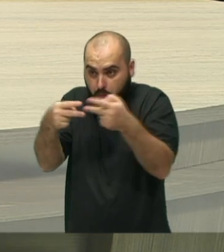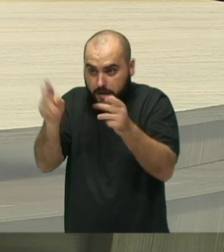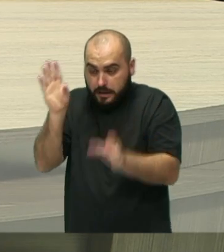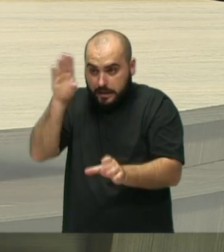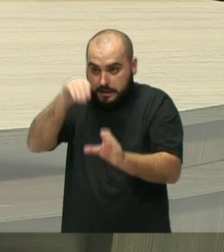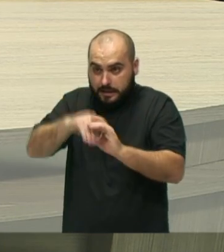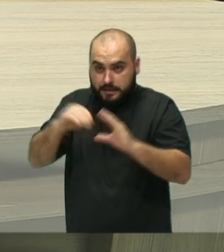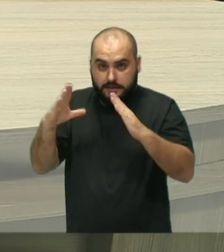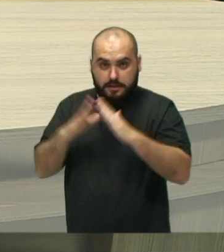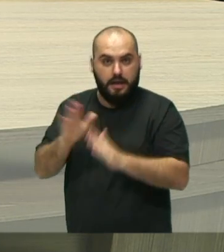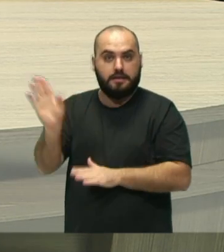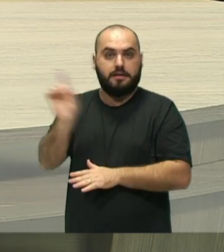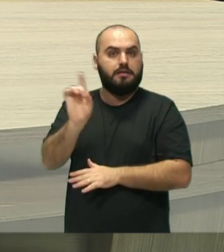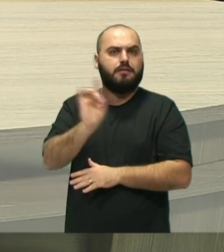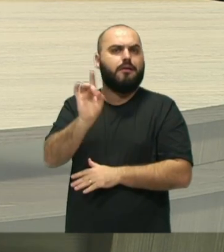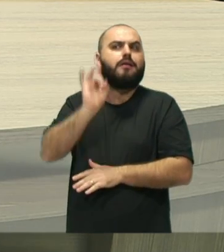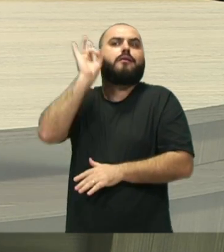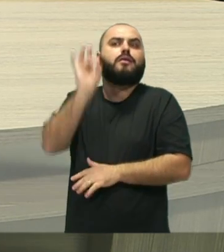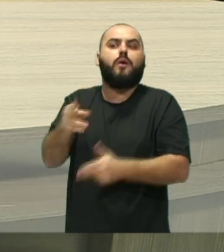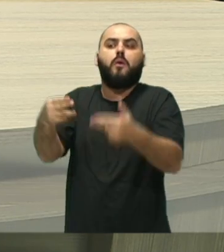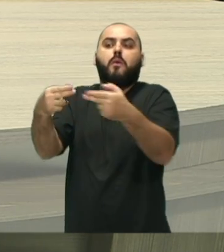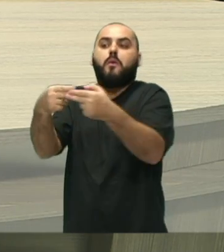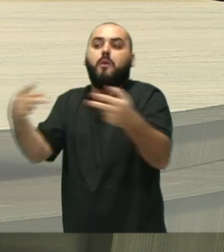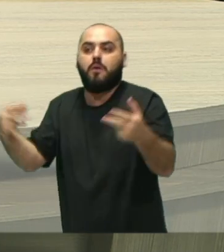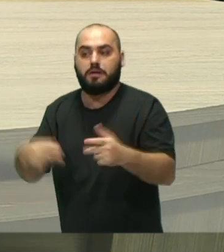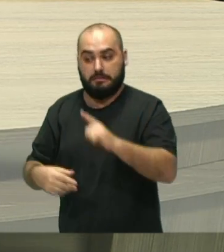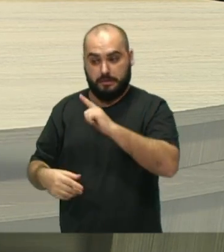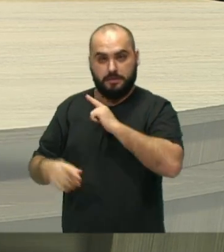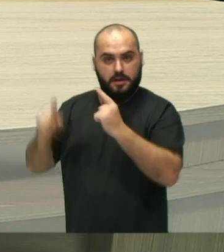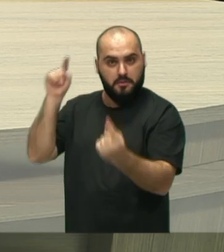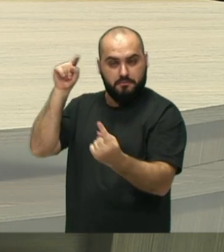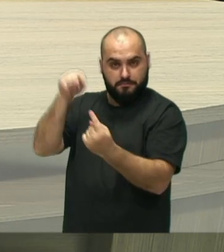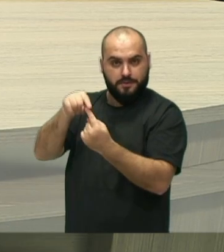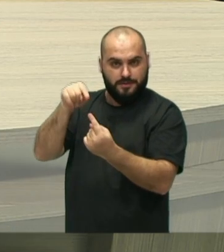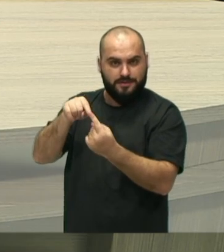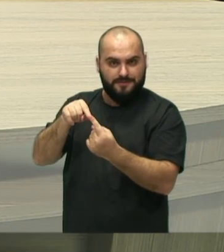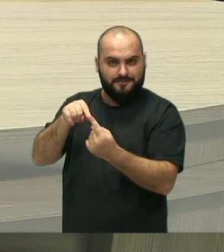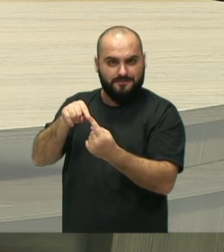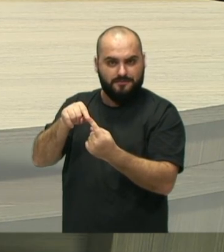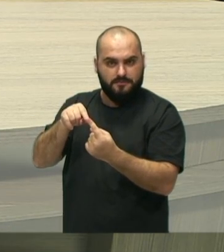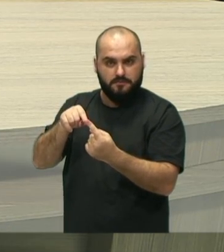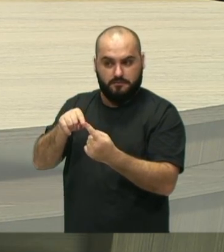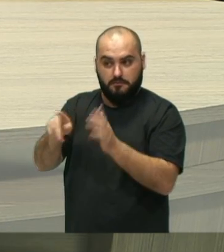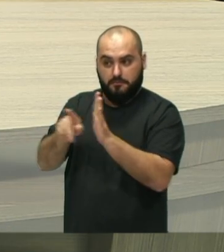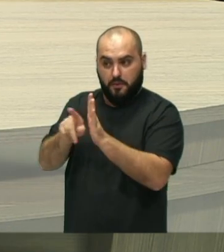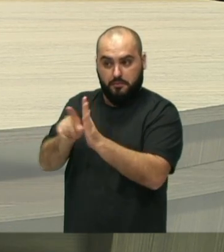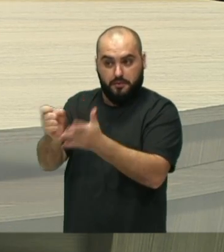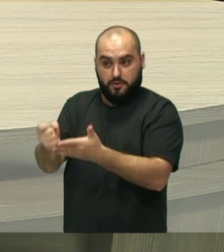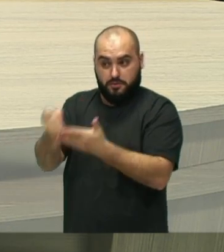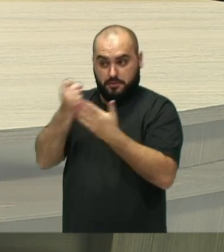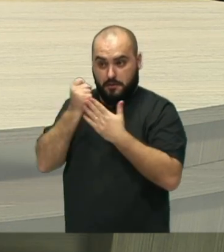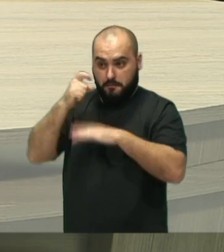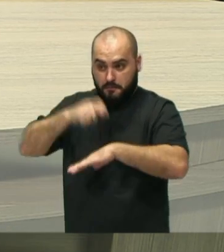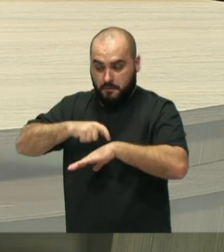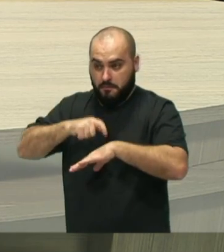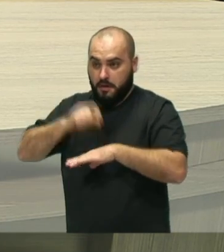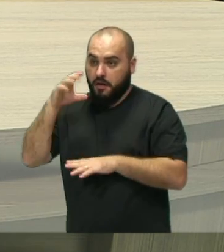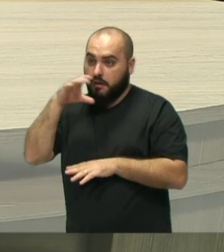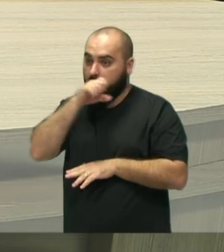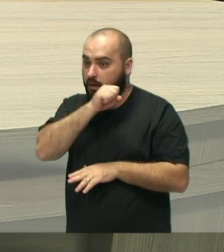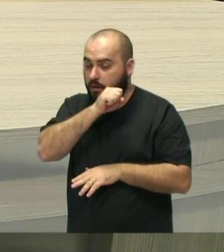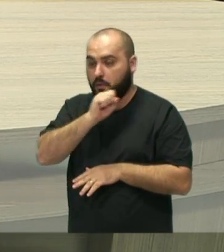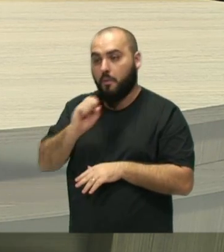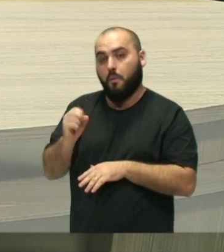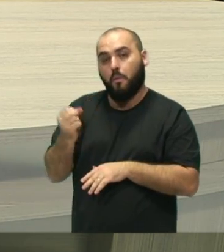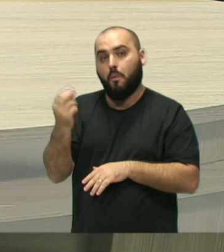são apenas coisas, elas têm um propósito, né? Seja para te servir naquele momento, seja porque